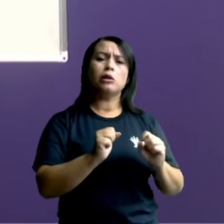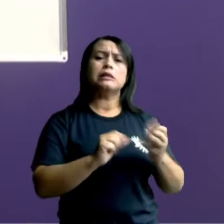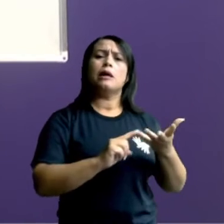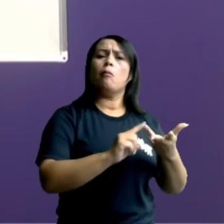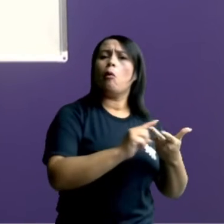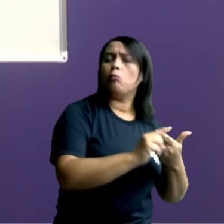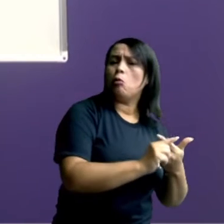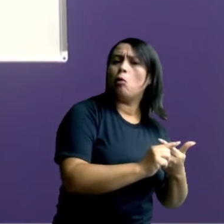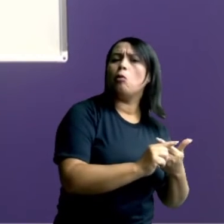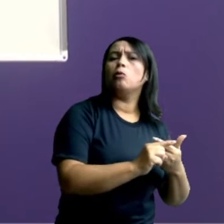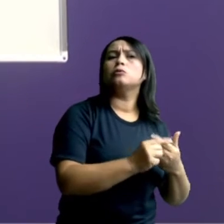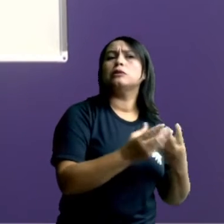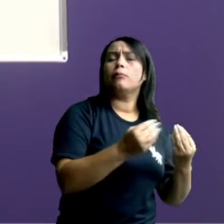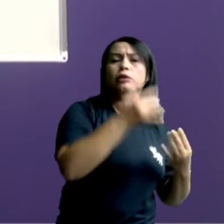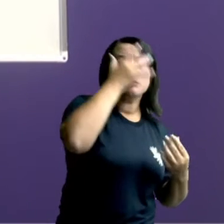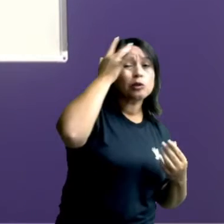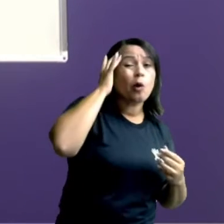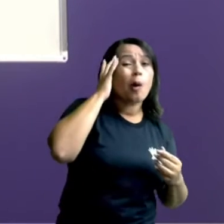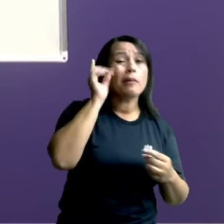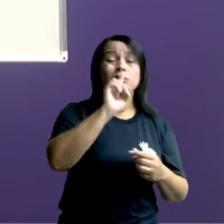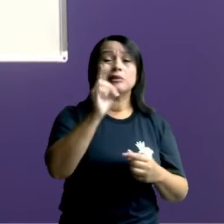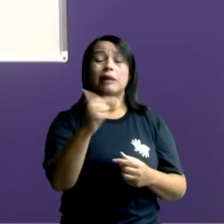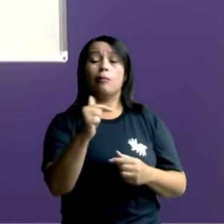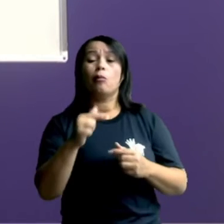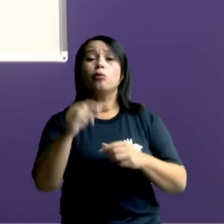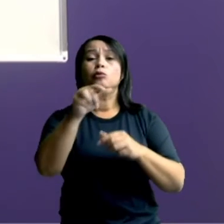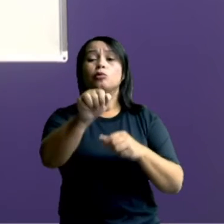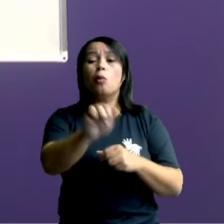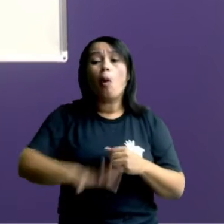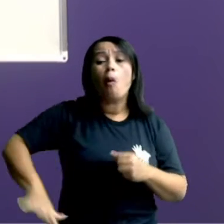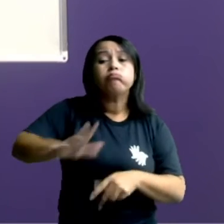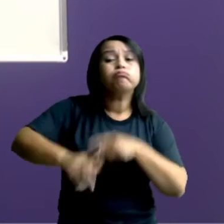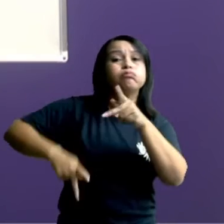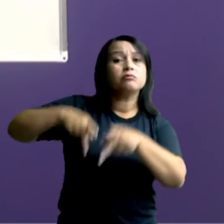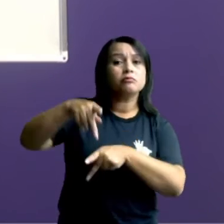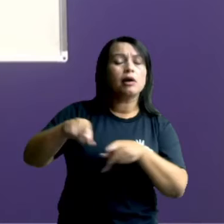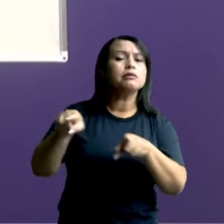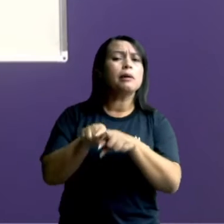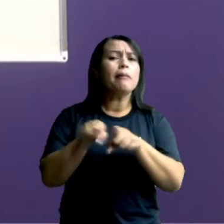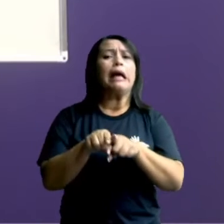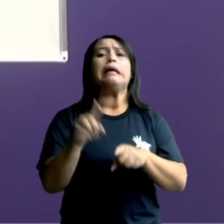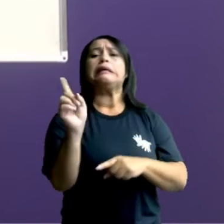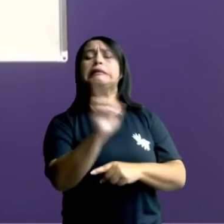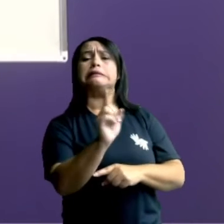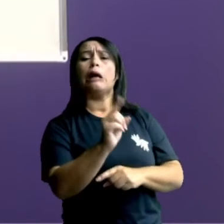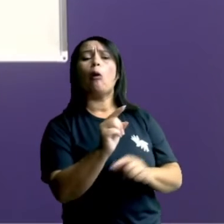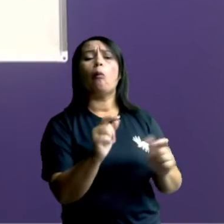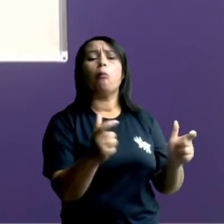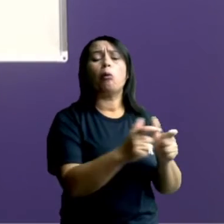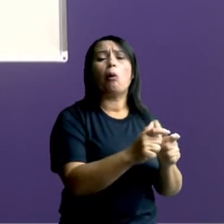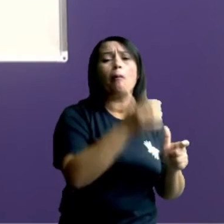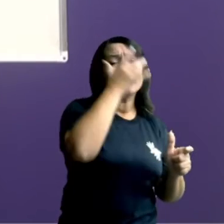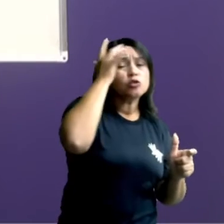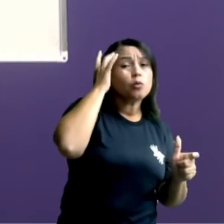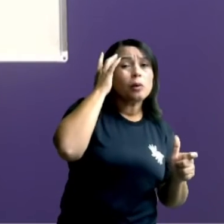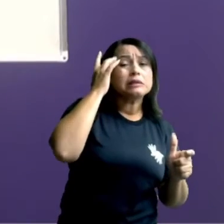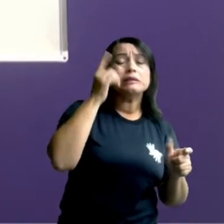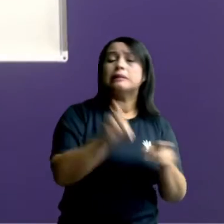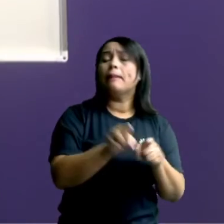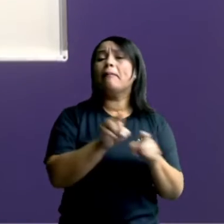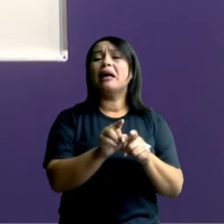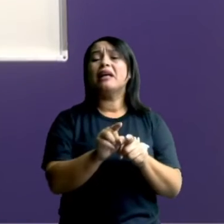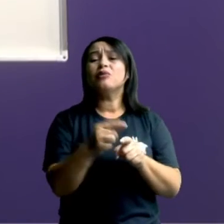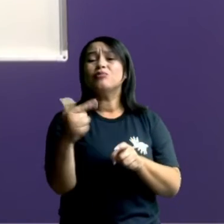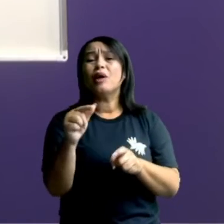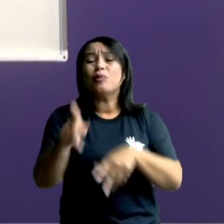e não povoado, ele pode ser não populoso e povoado, e não populoso e não povoado, como eu havia falado